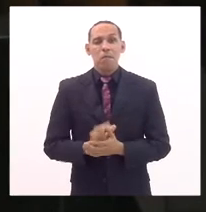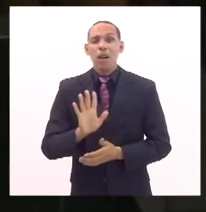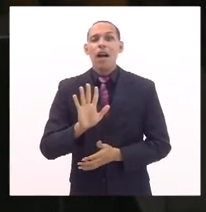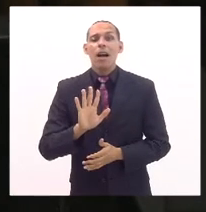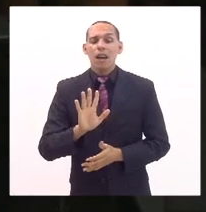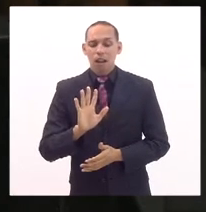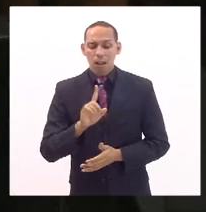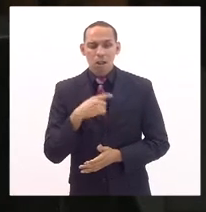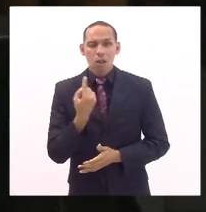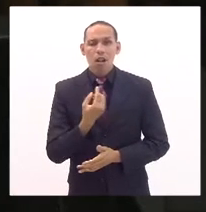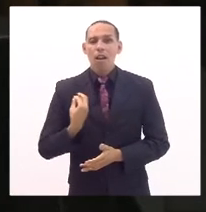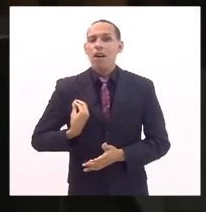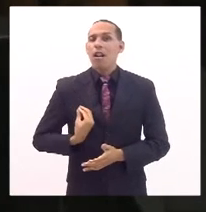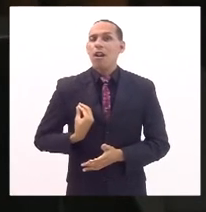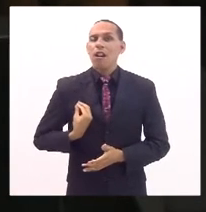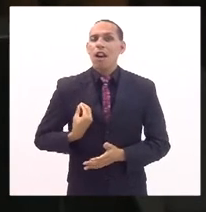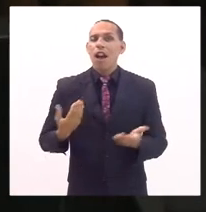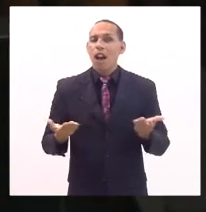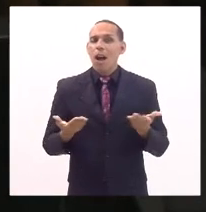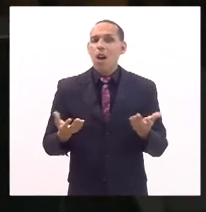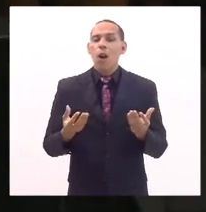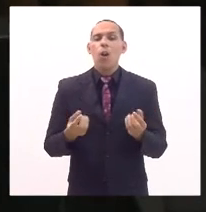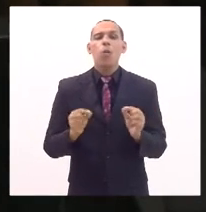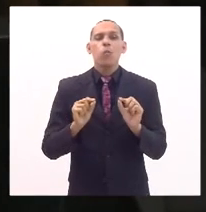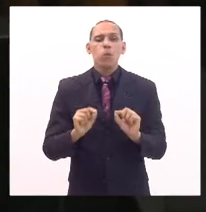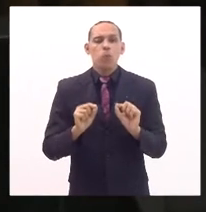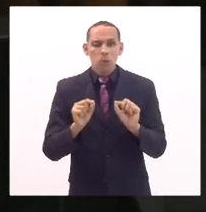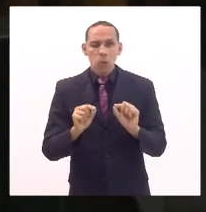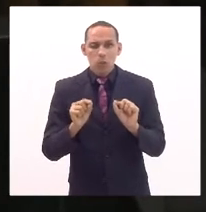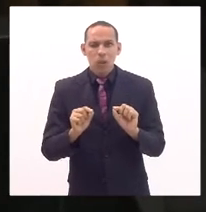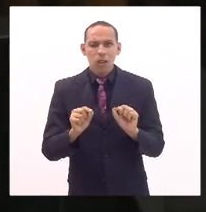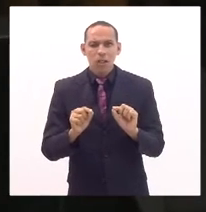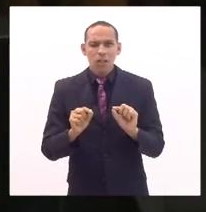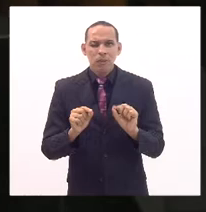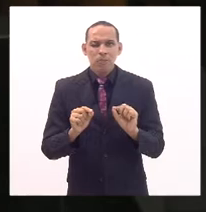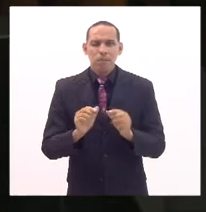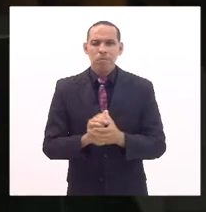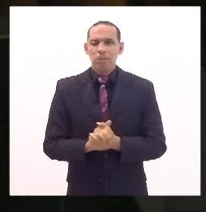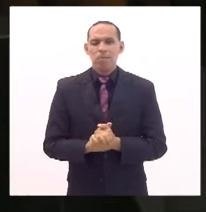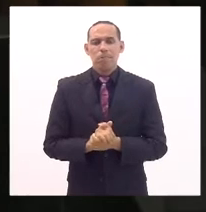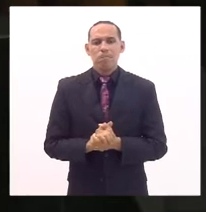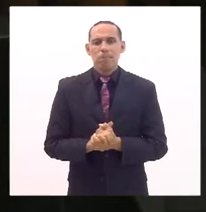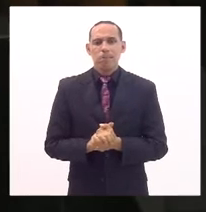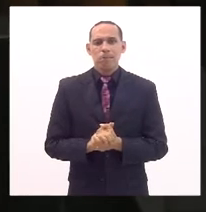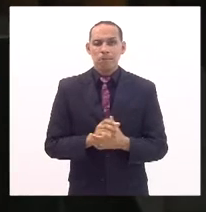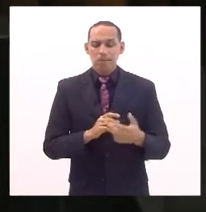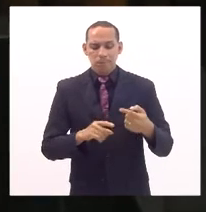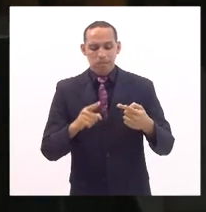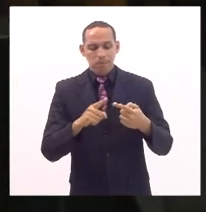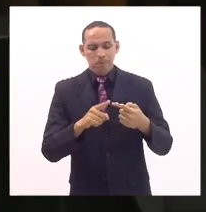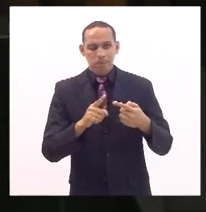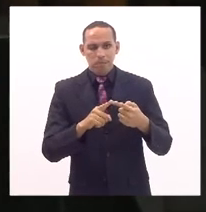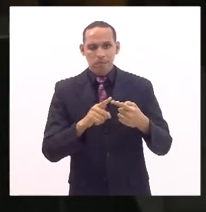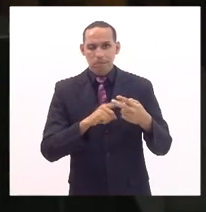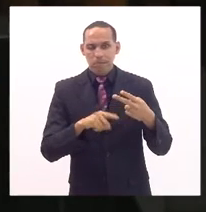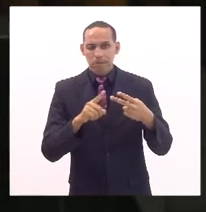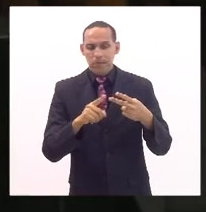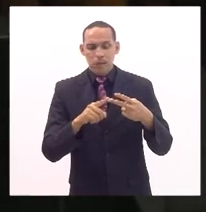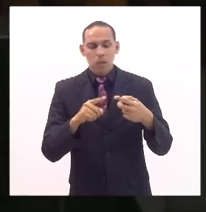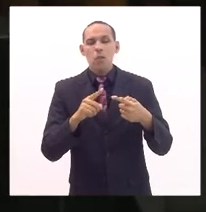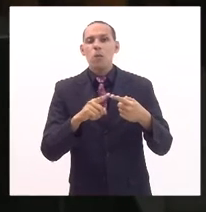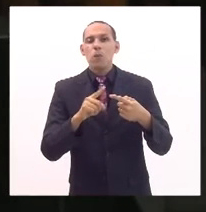vivendo um momento das grandes narrativas entre a narrativa EA